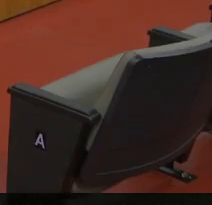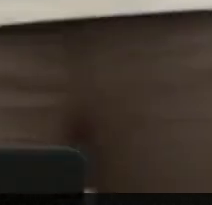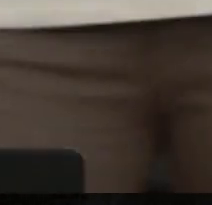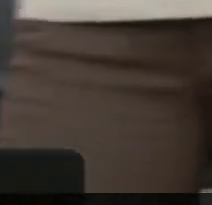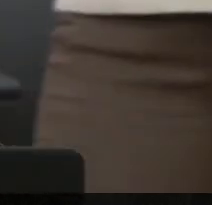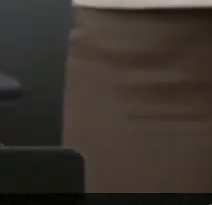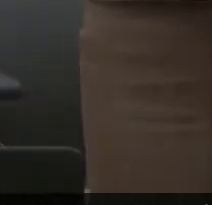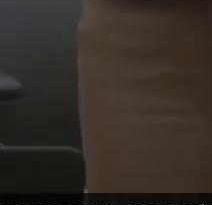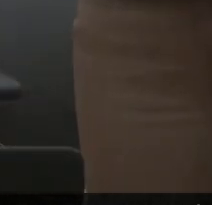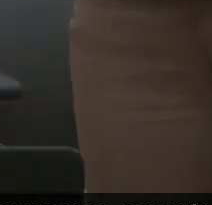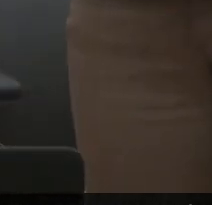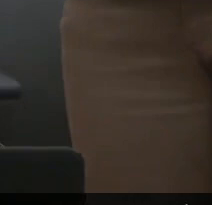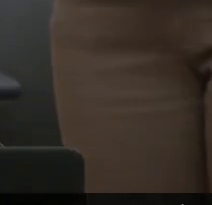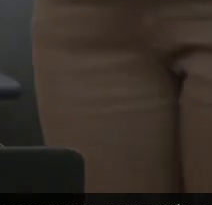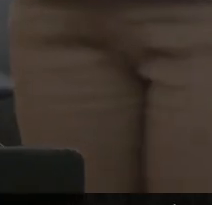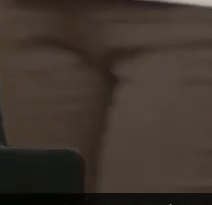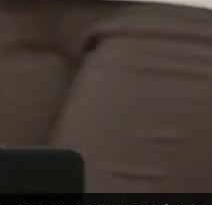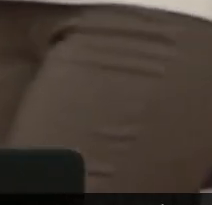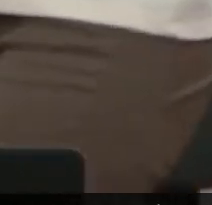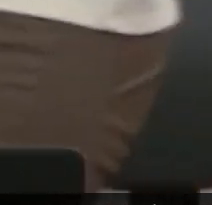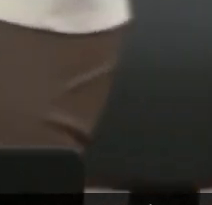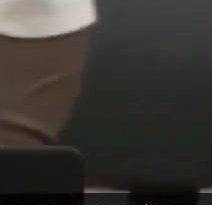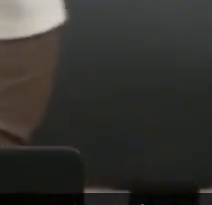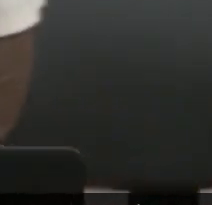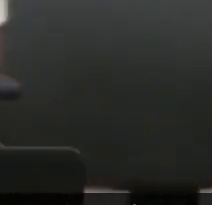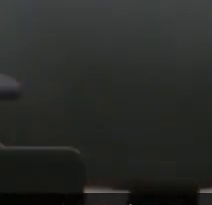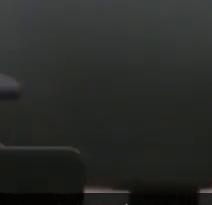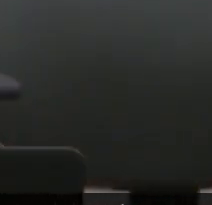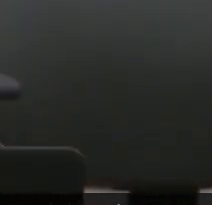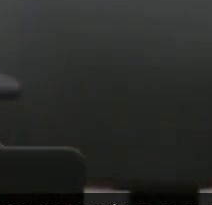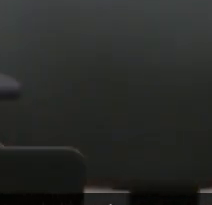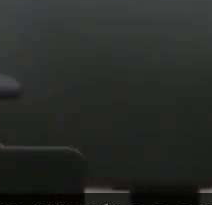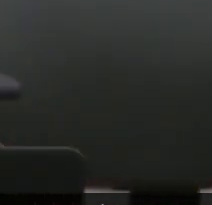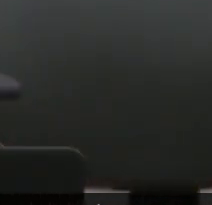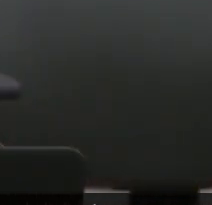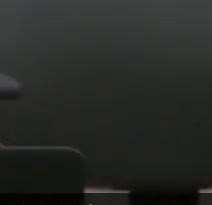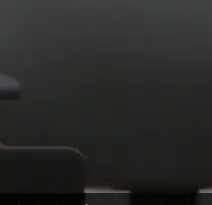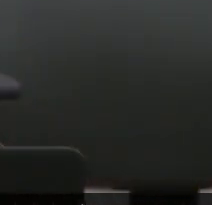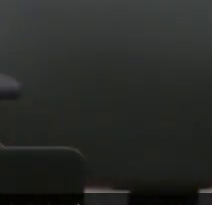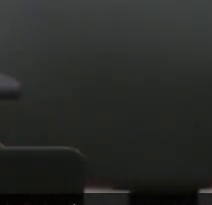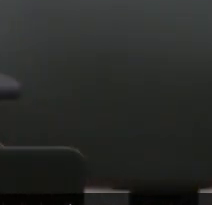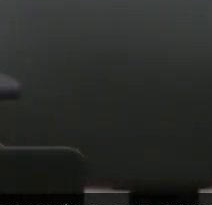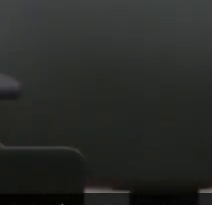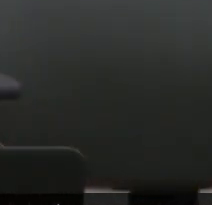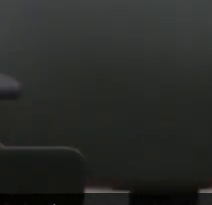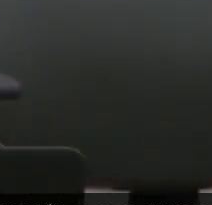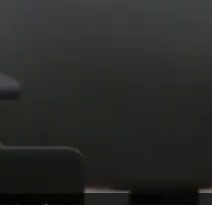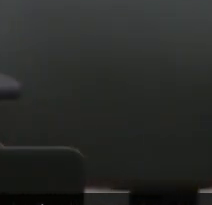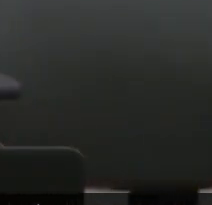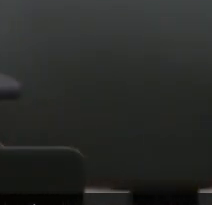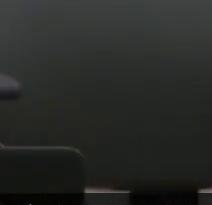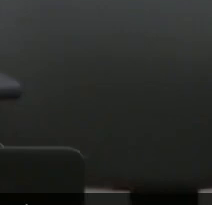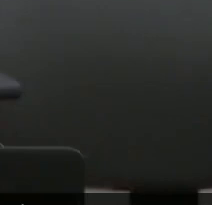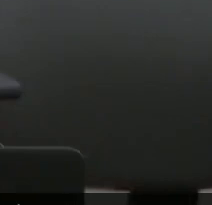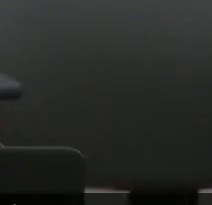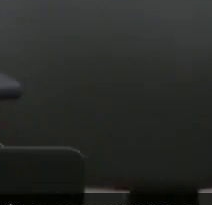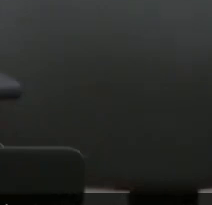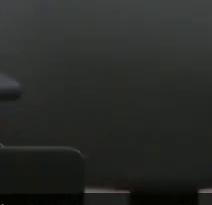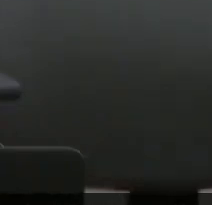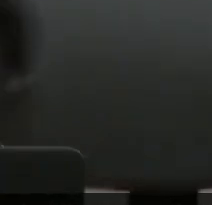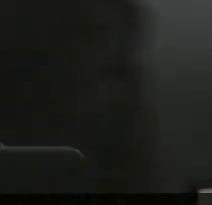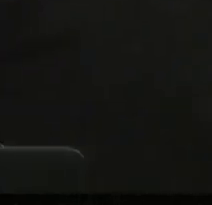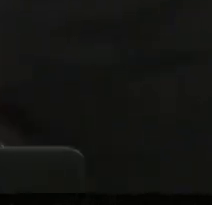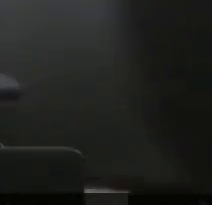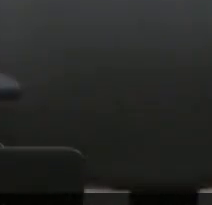compreende a discussão e votação de proposições que dispensa apreciação do Plenário a redação final sobre a mesa os